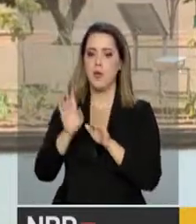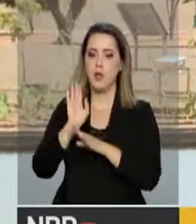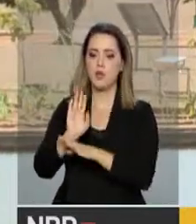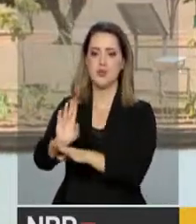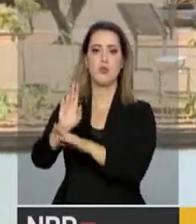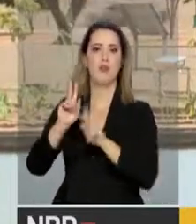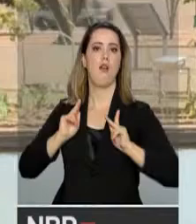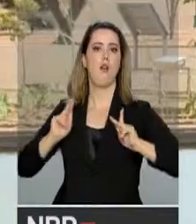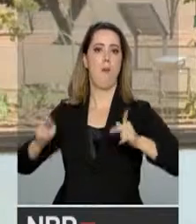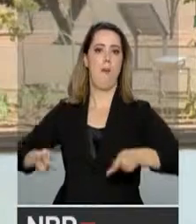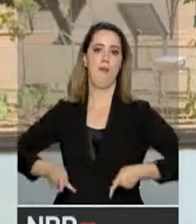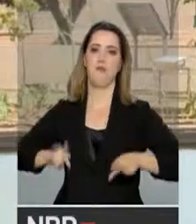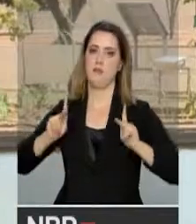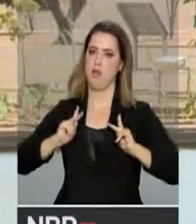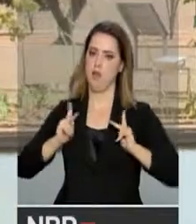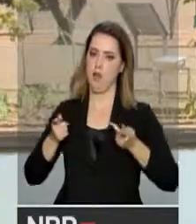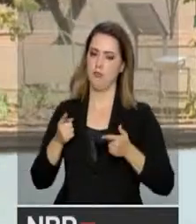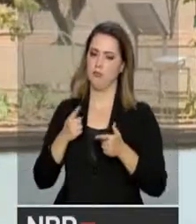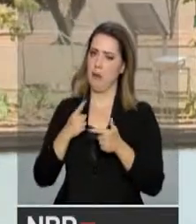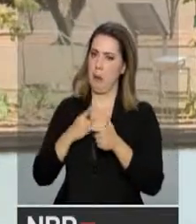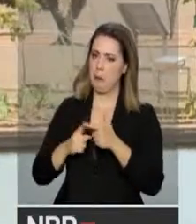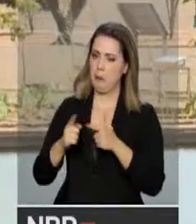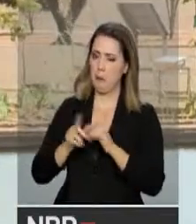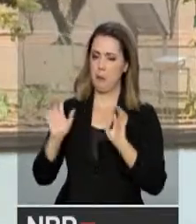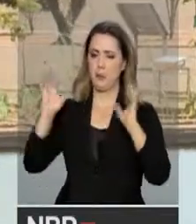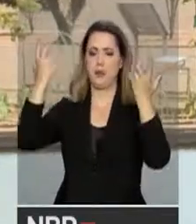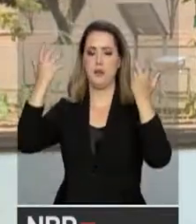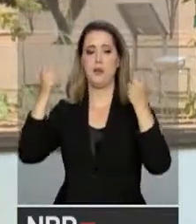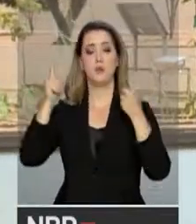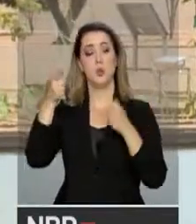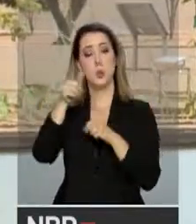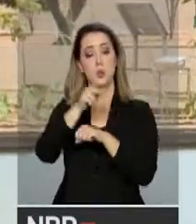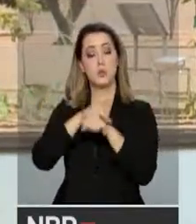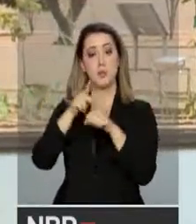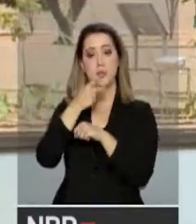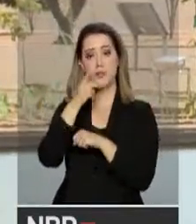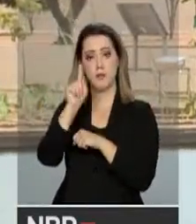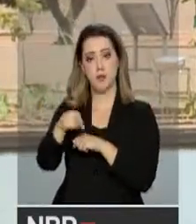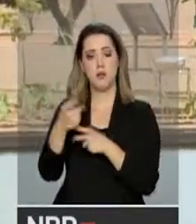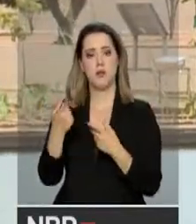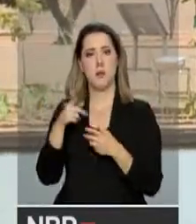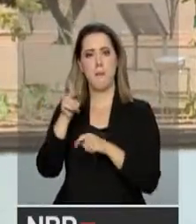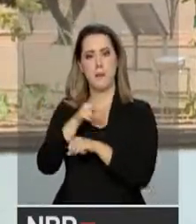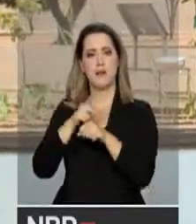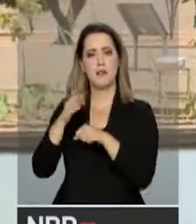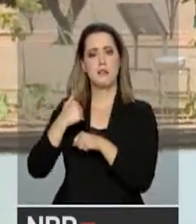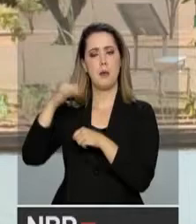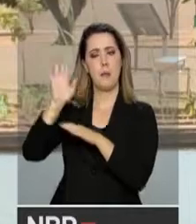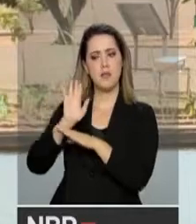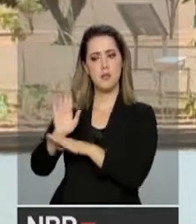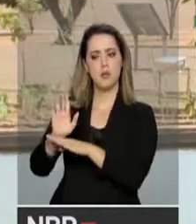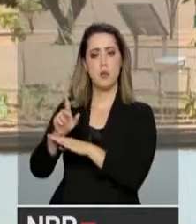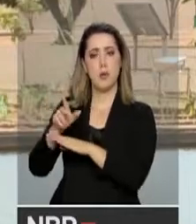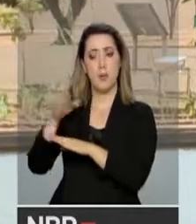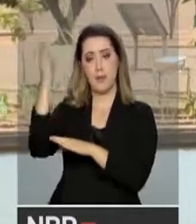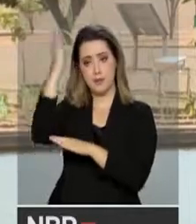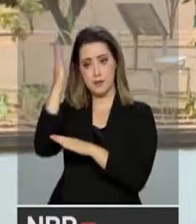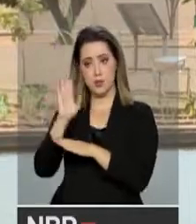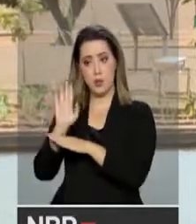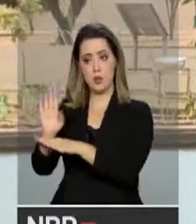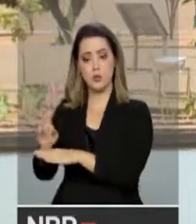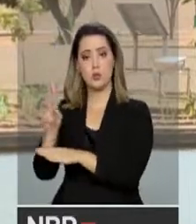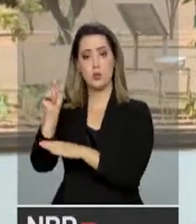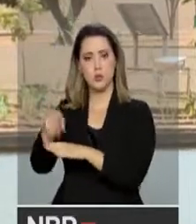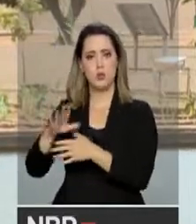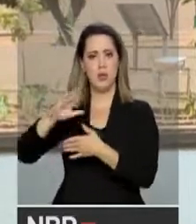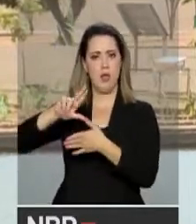ajuda humanitária. Em caso de tragédia nos outros países, a gente pode dizer que os países que mais recebem a ajuda brasileira são os países